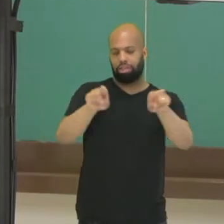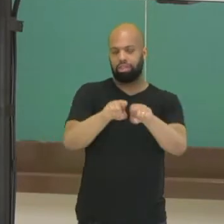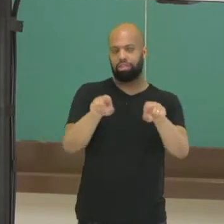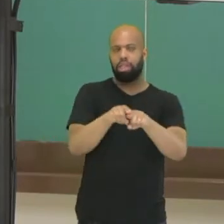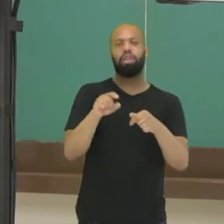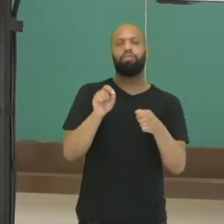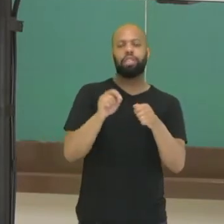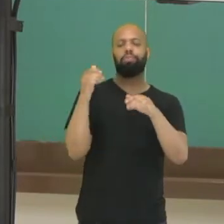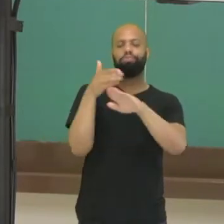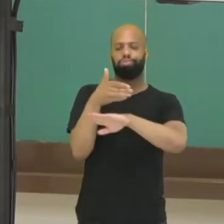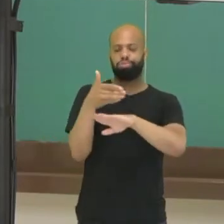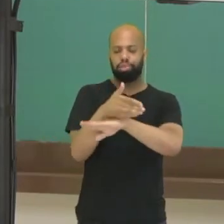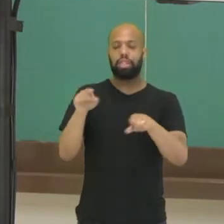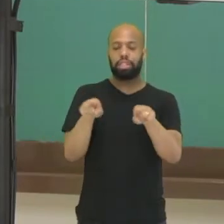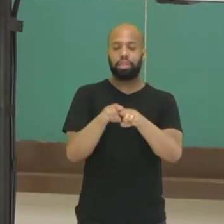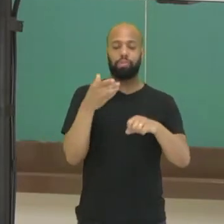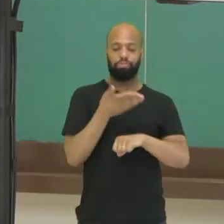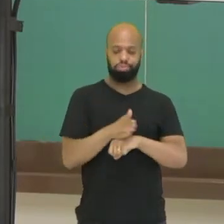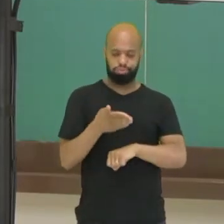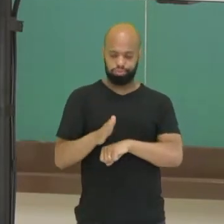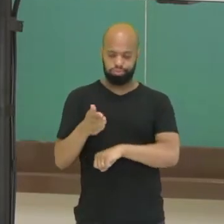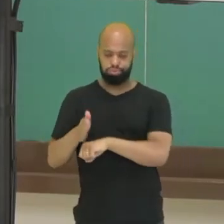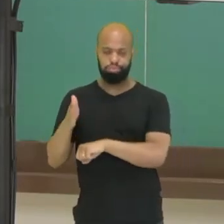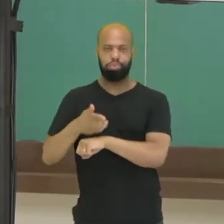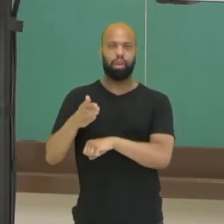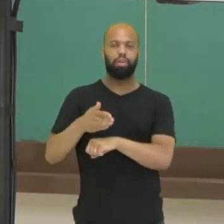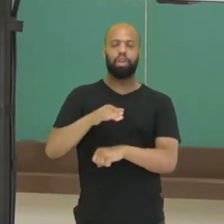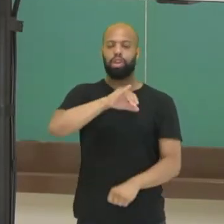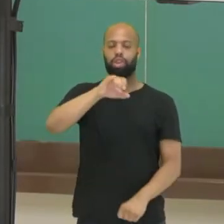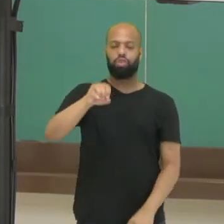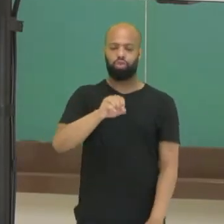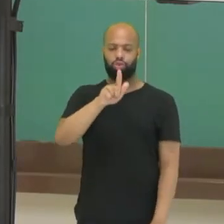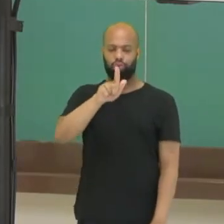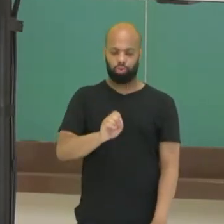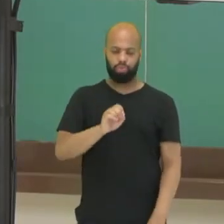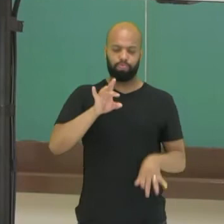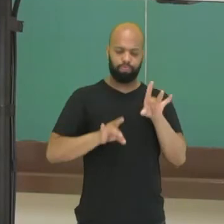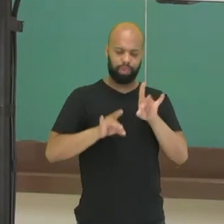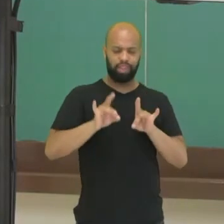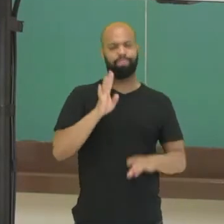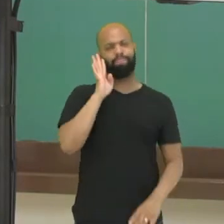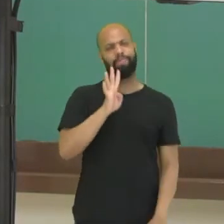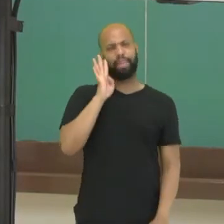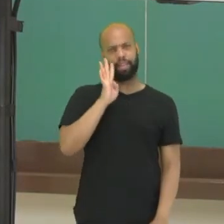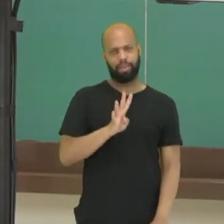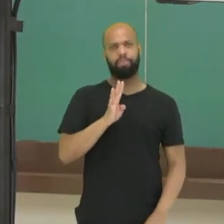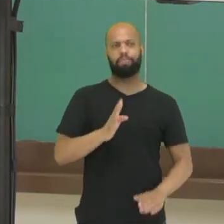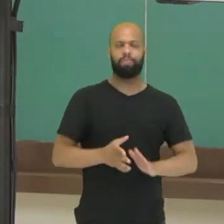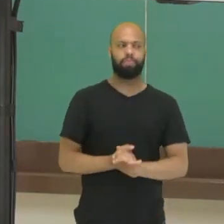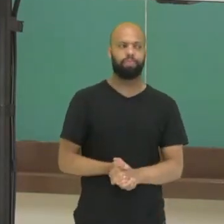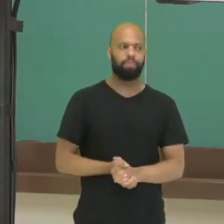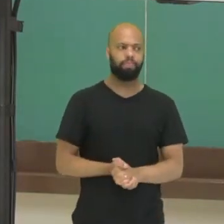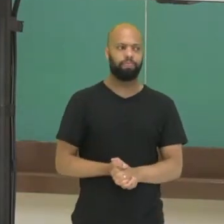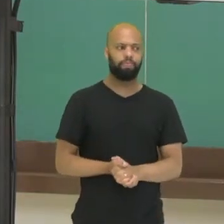pode participar e praticar de jogos teatrais. E é muito divertido, vale muito a pena, é muito bacana.